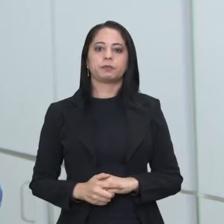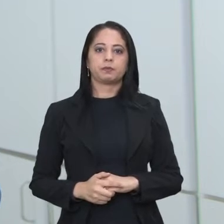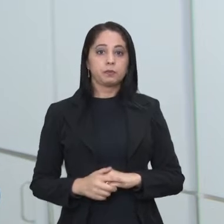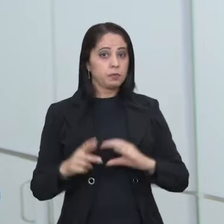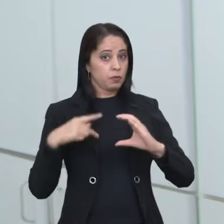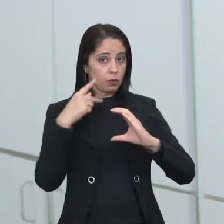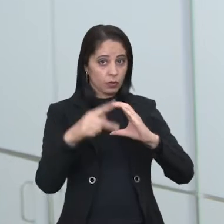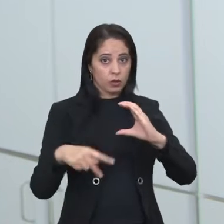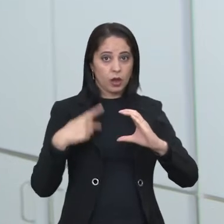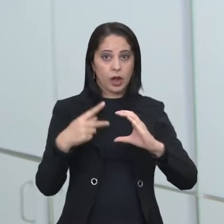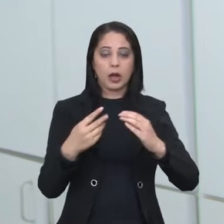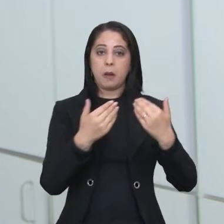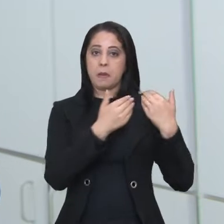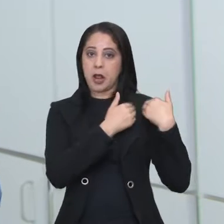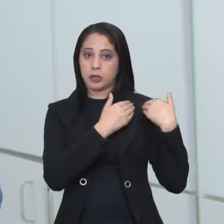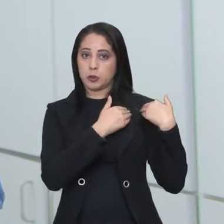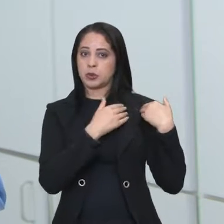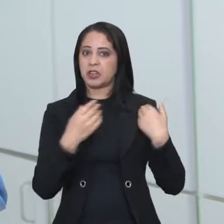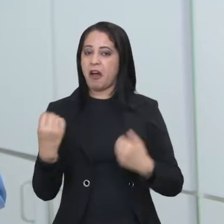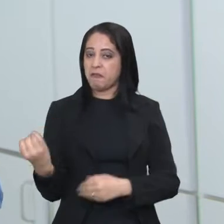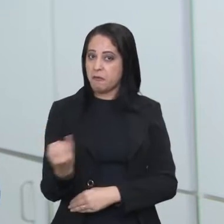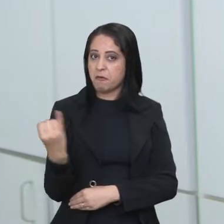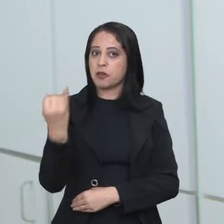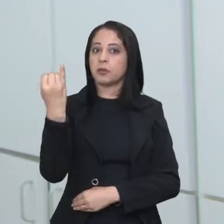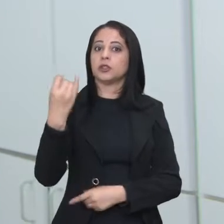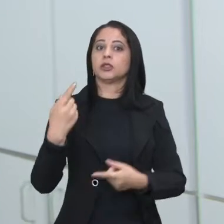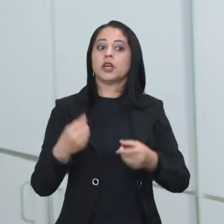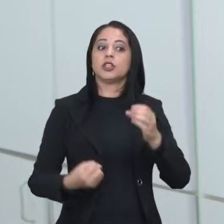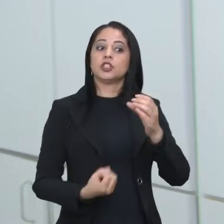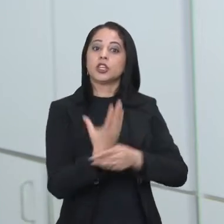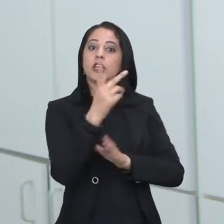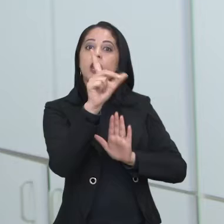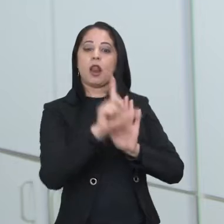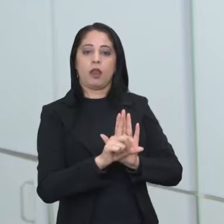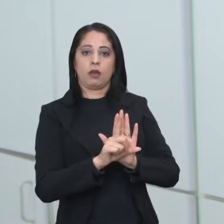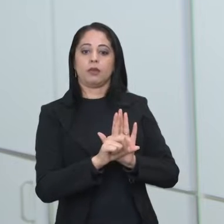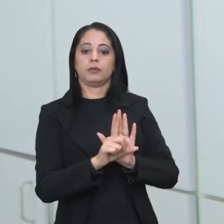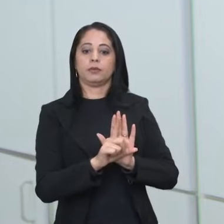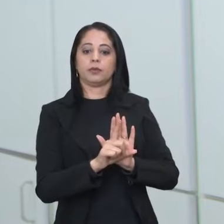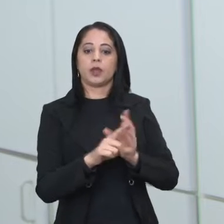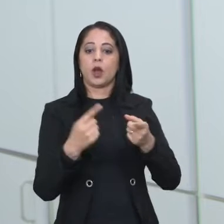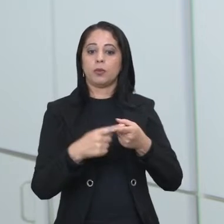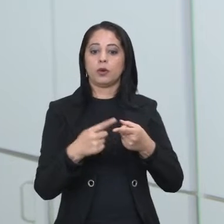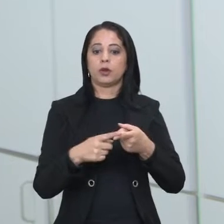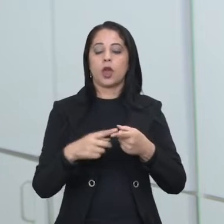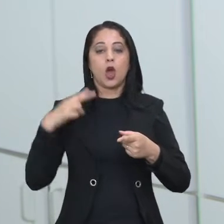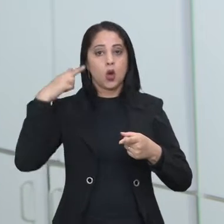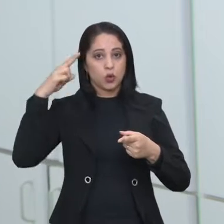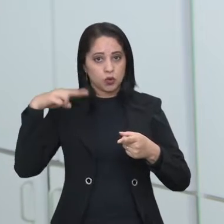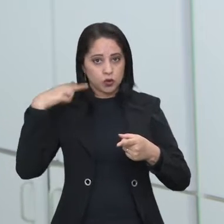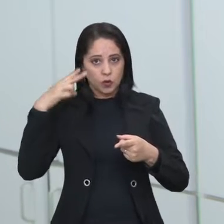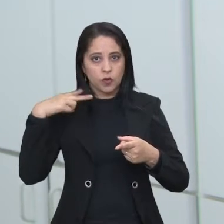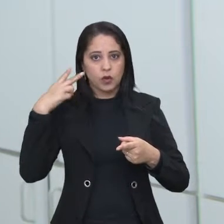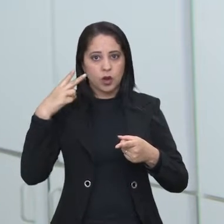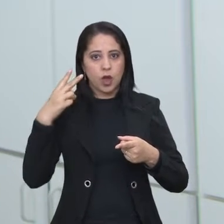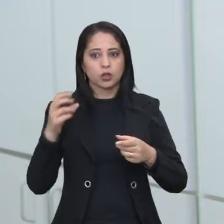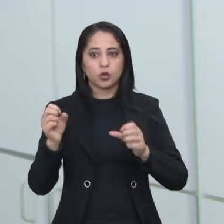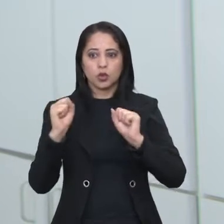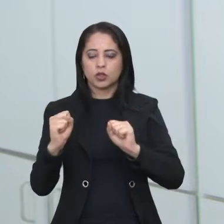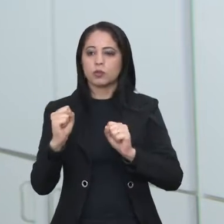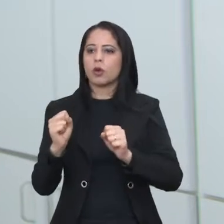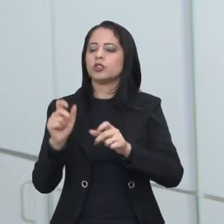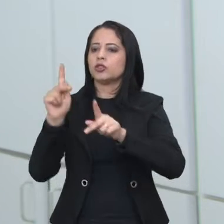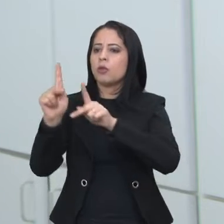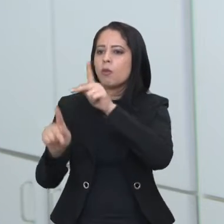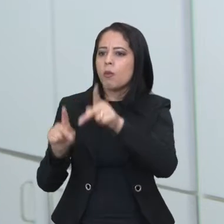um papel fundamental na elaboração da lei, pois até a sua aprovação, os vereadores podem ouvir a